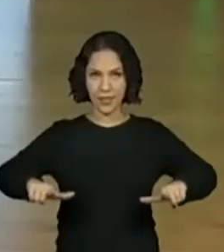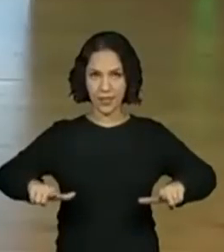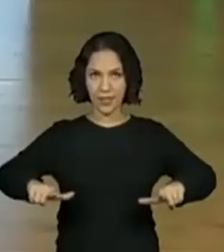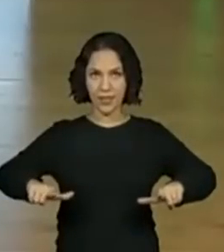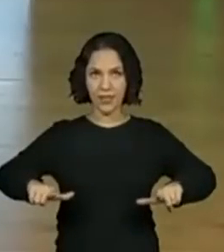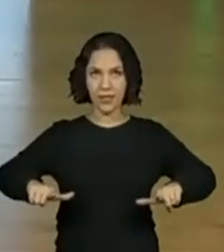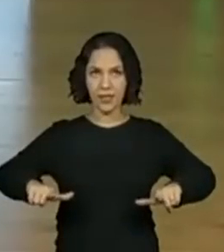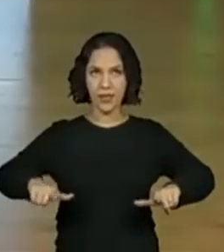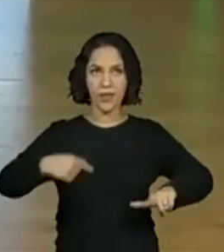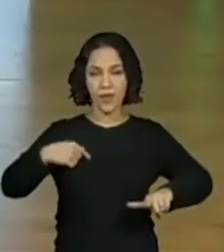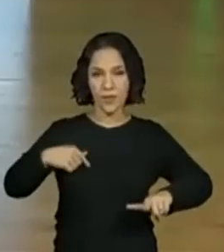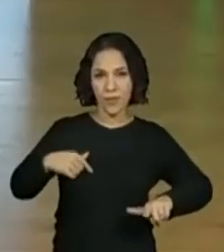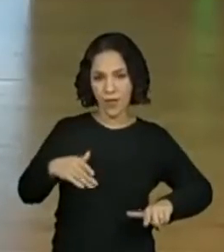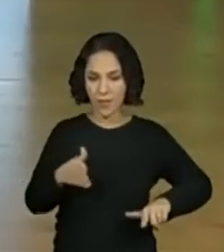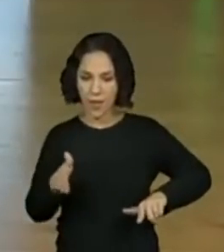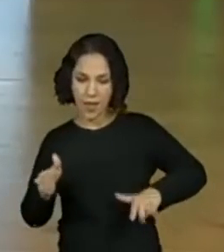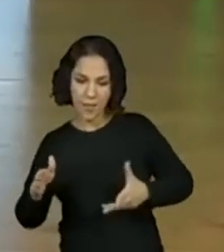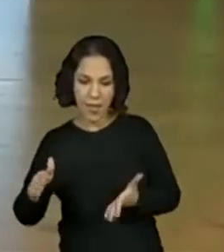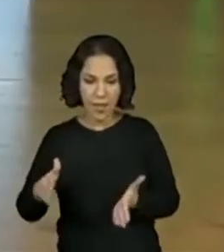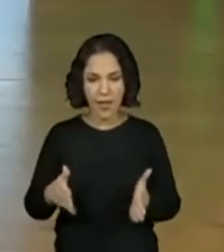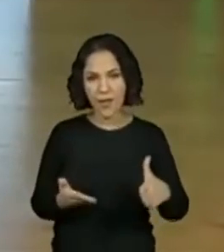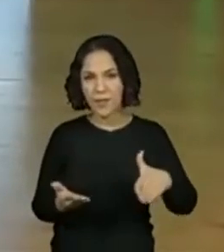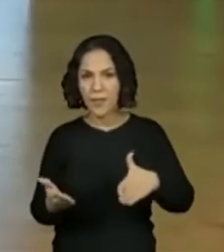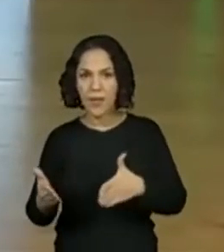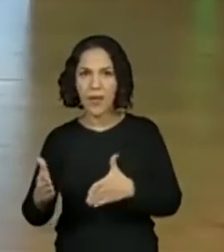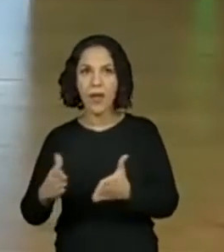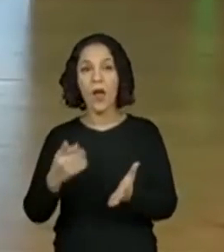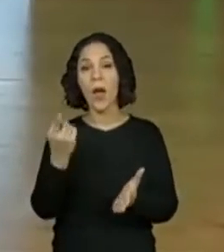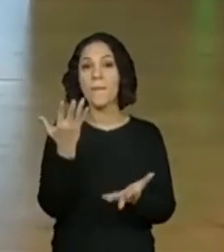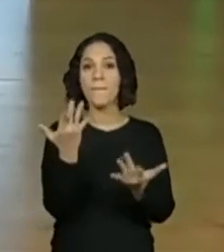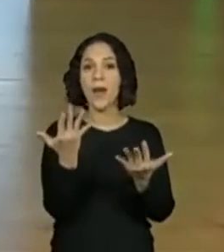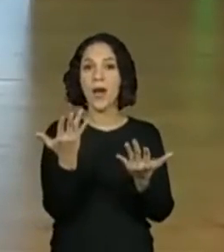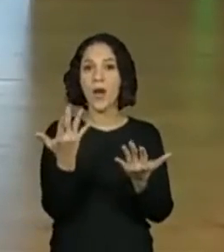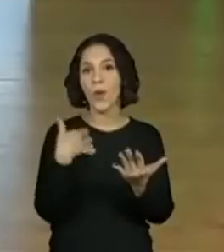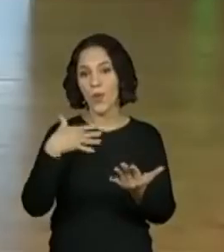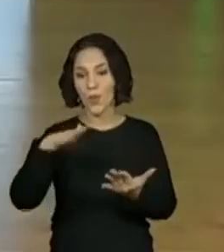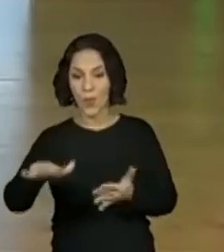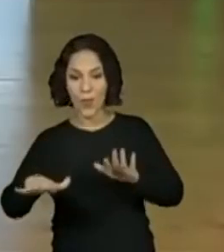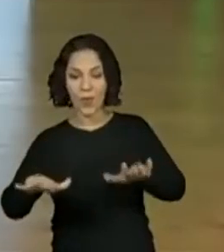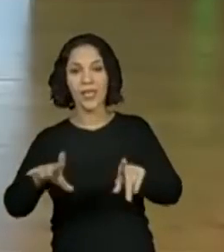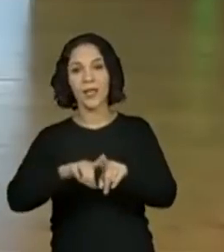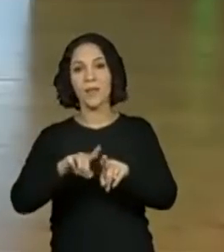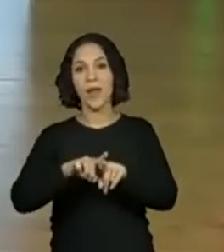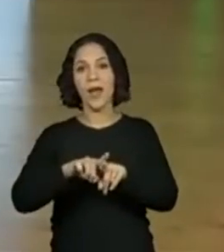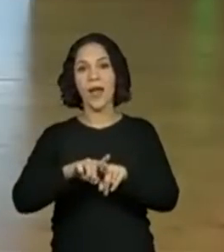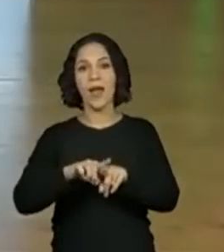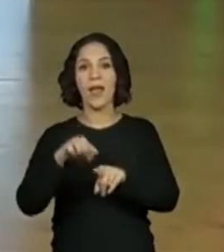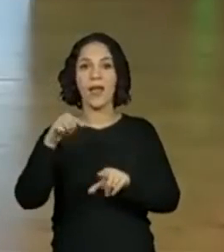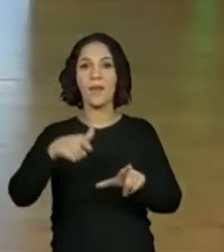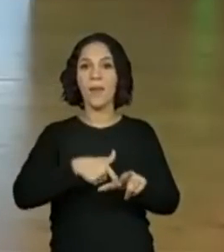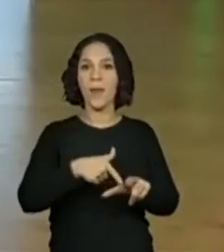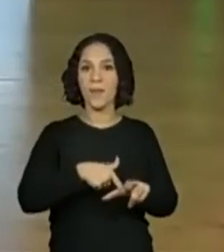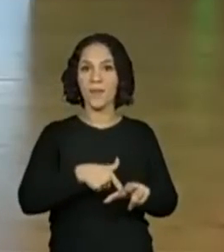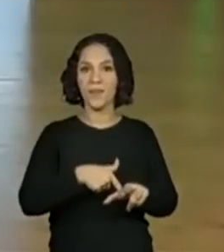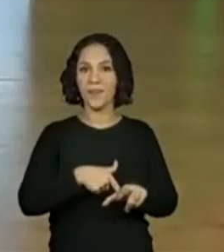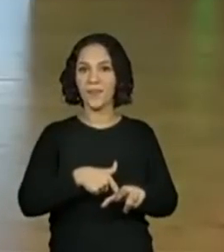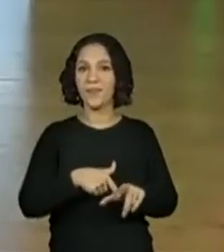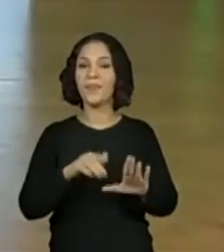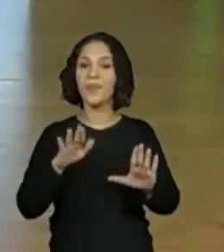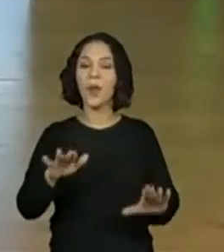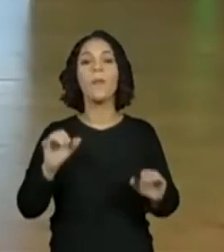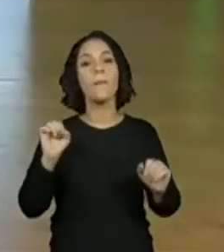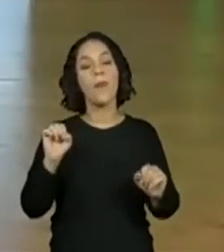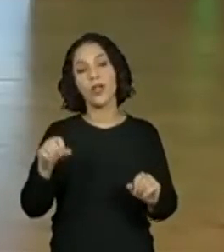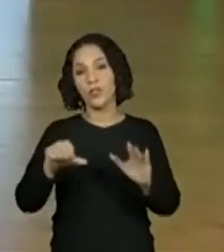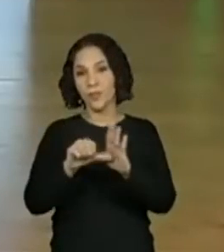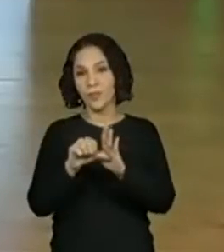ir andando pelo tapete agora usando mãos e os pés. A gente pode ficar olhando, ao invés de usar o dado, a gente pode usar o dado na